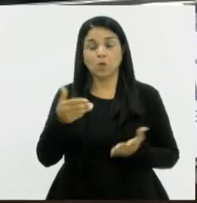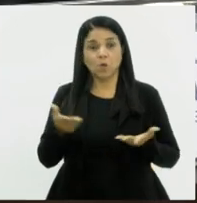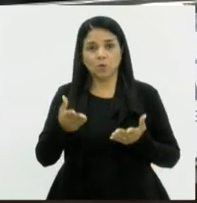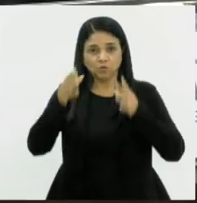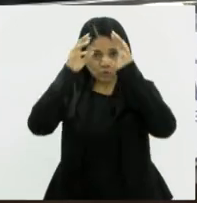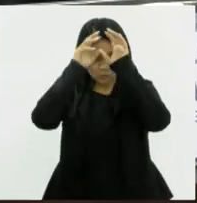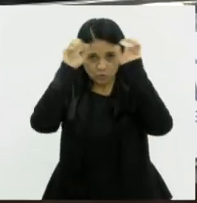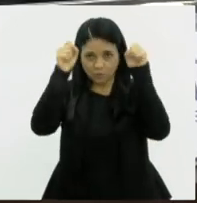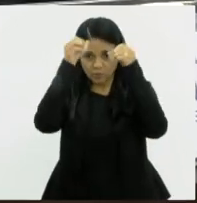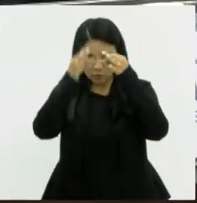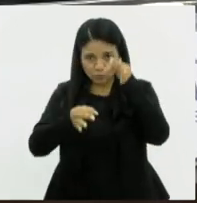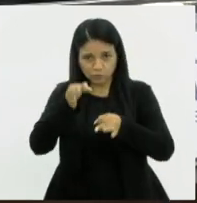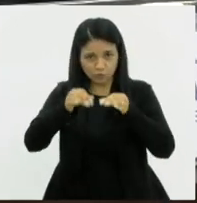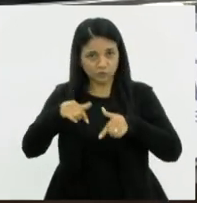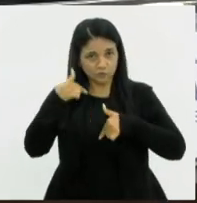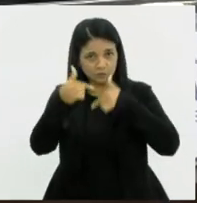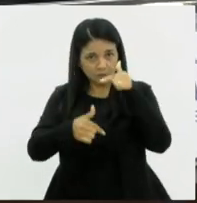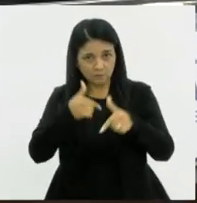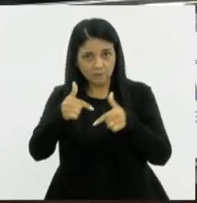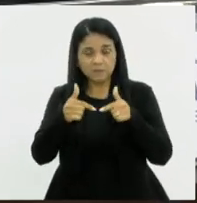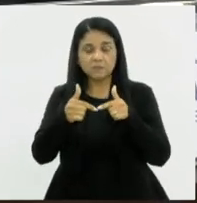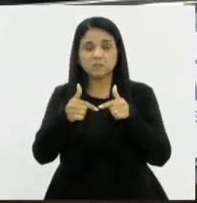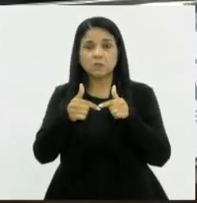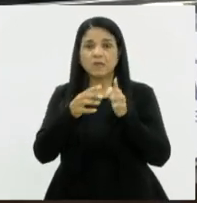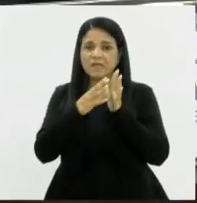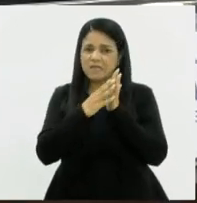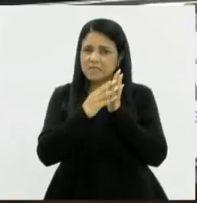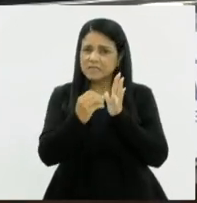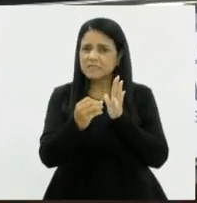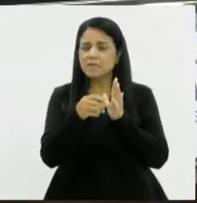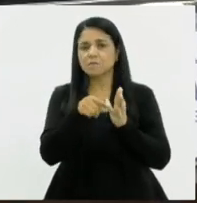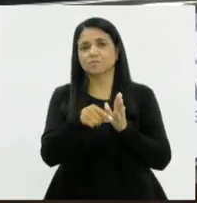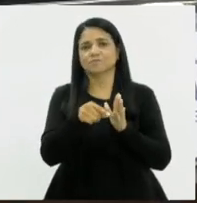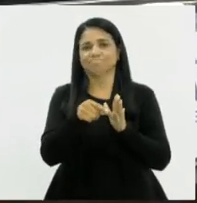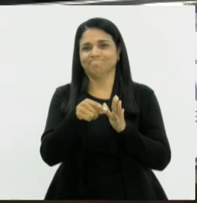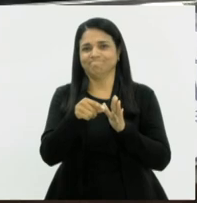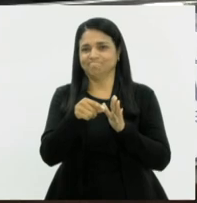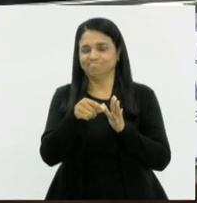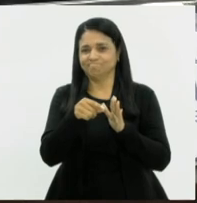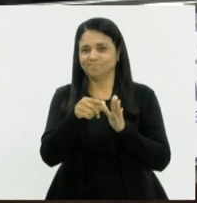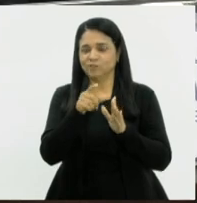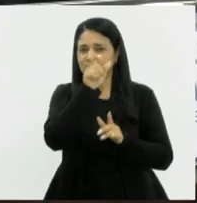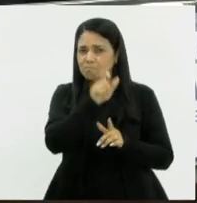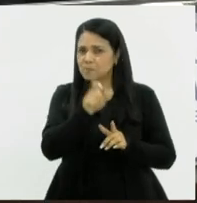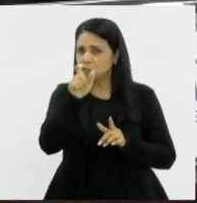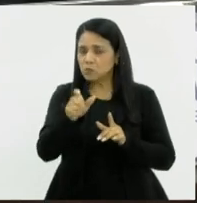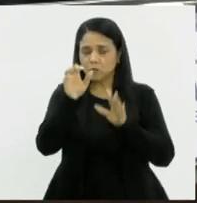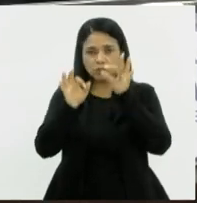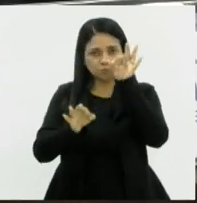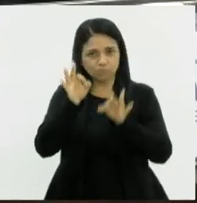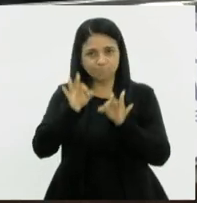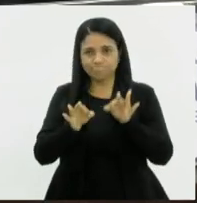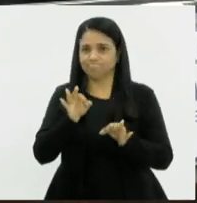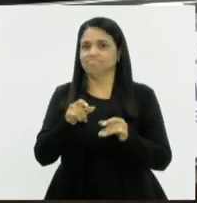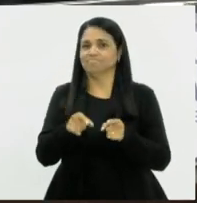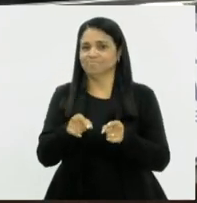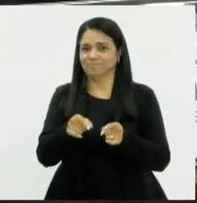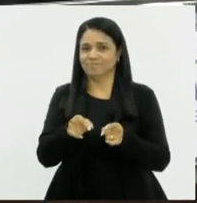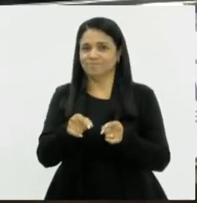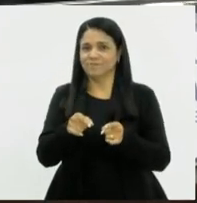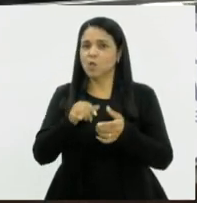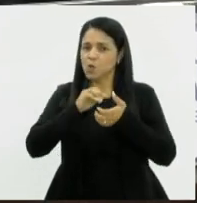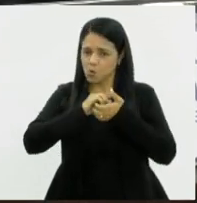Justiça e são exemplos de magistrados. E os cumprimentando, eu cumprimento